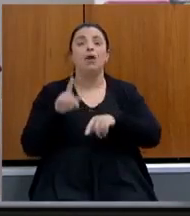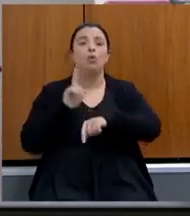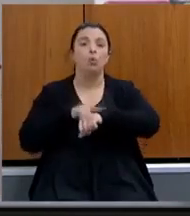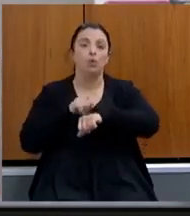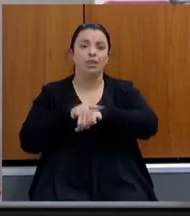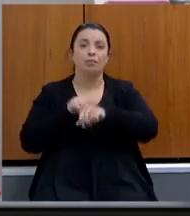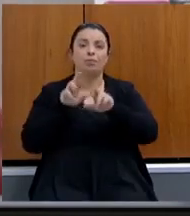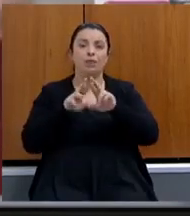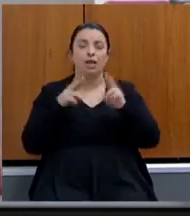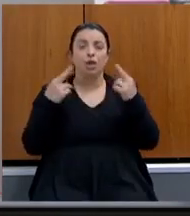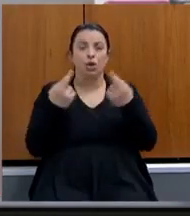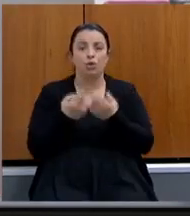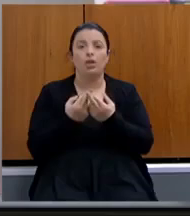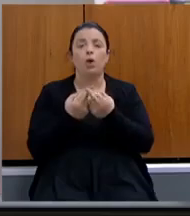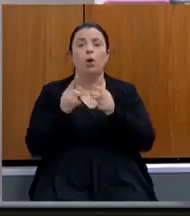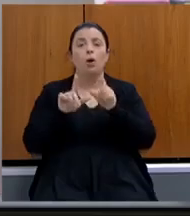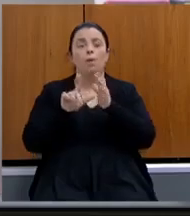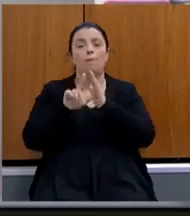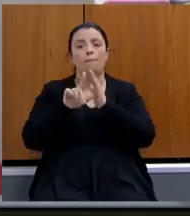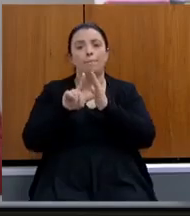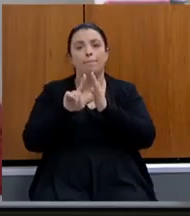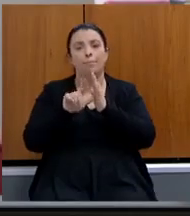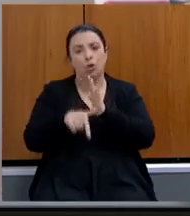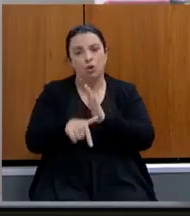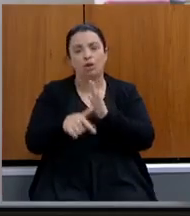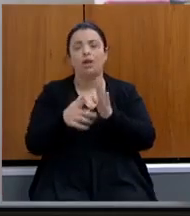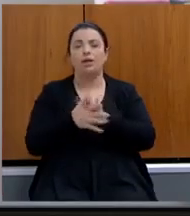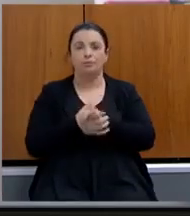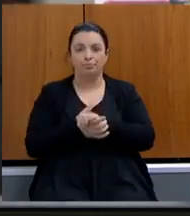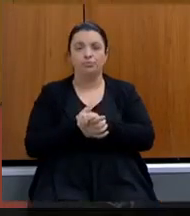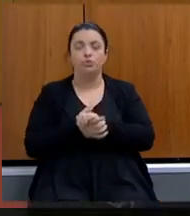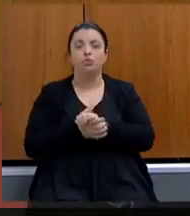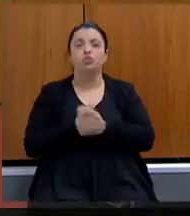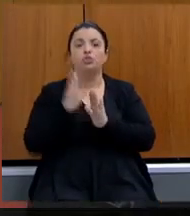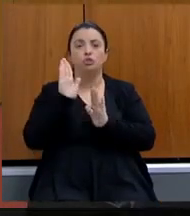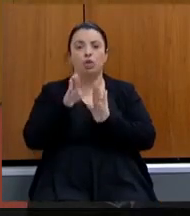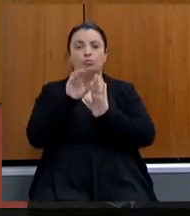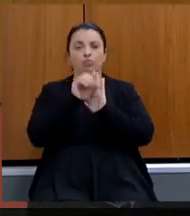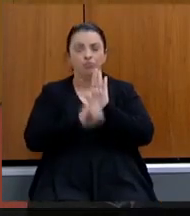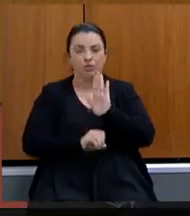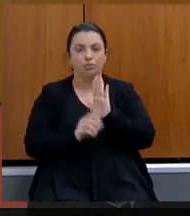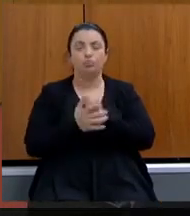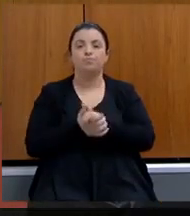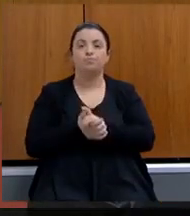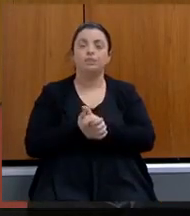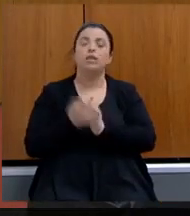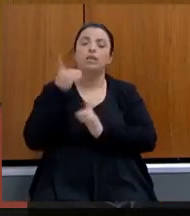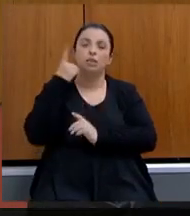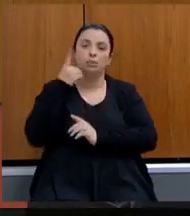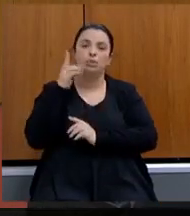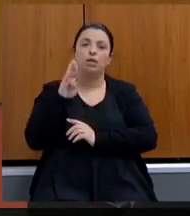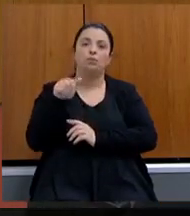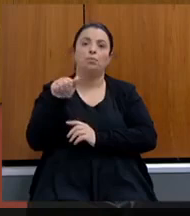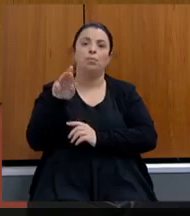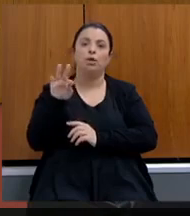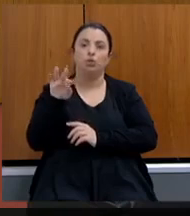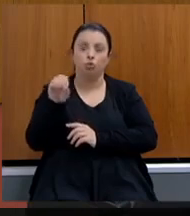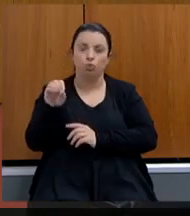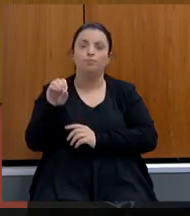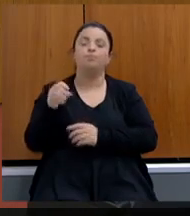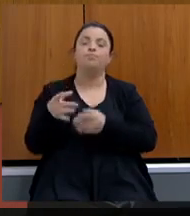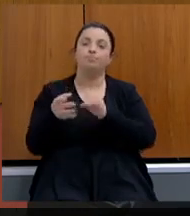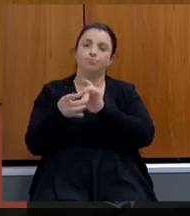reunião é tanto bastou para suas considerações ligar o presidente a qual que é a